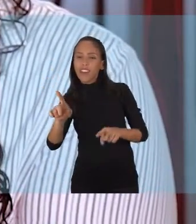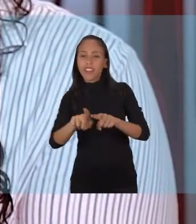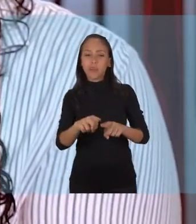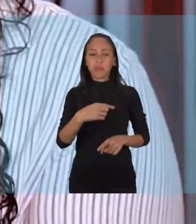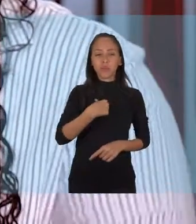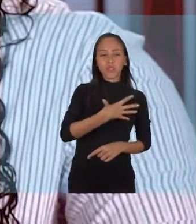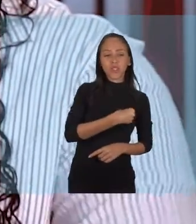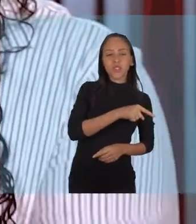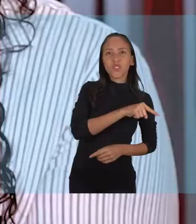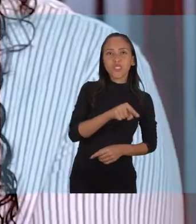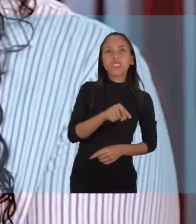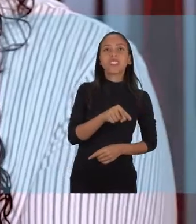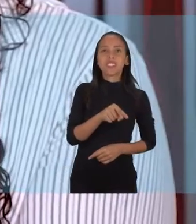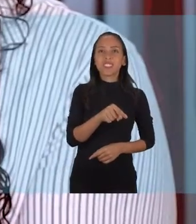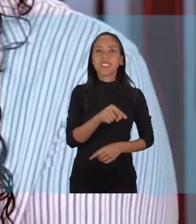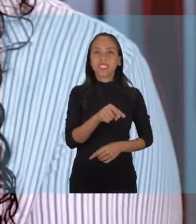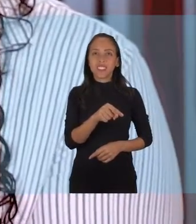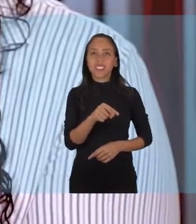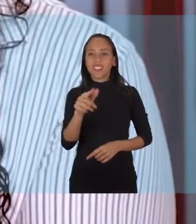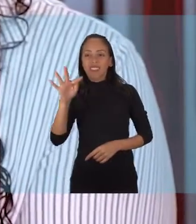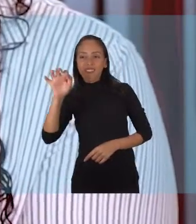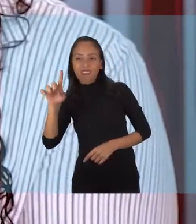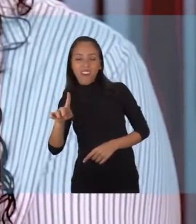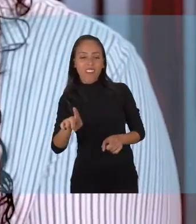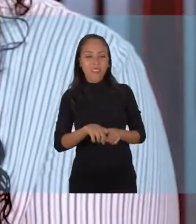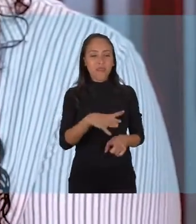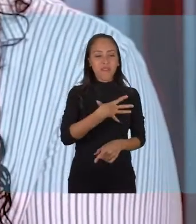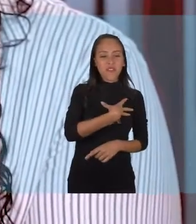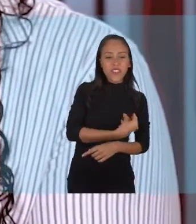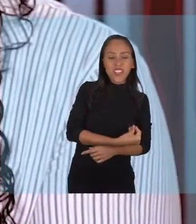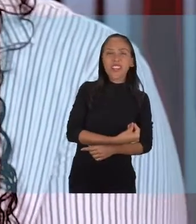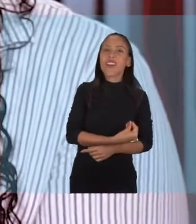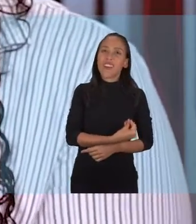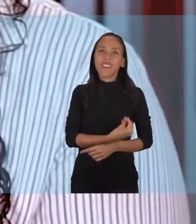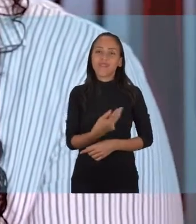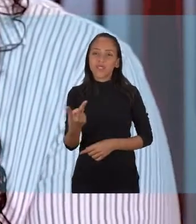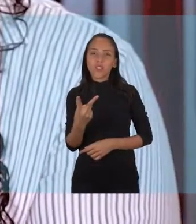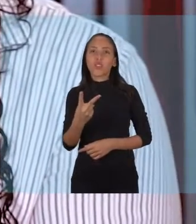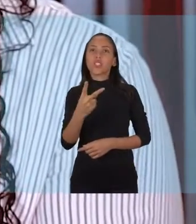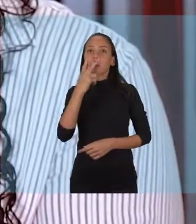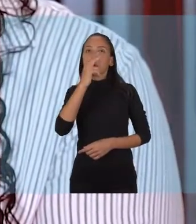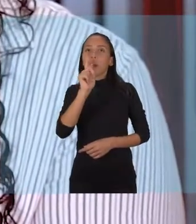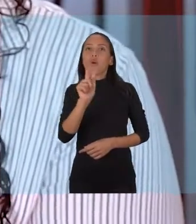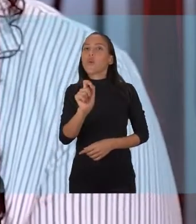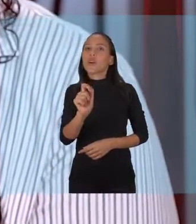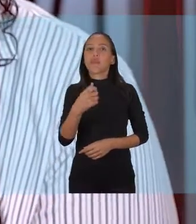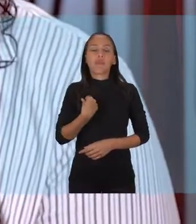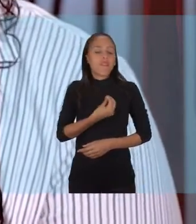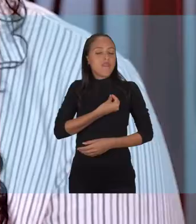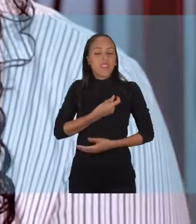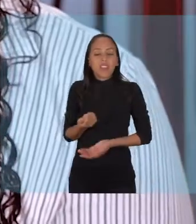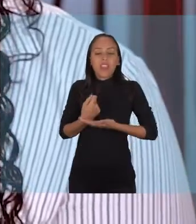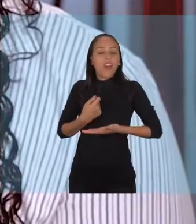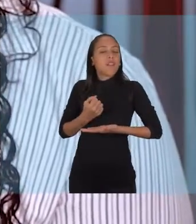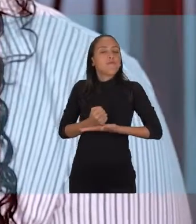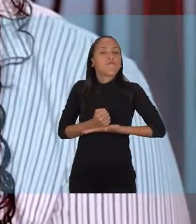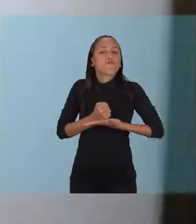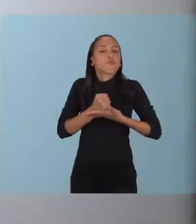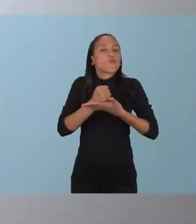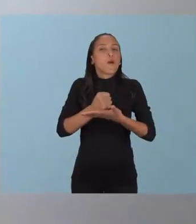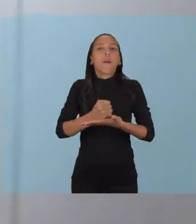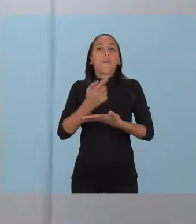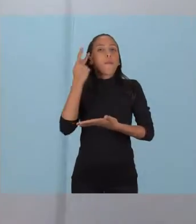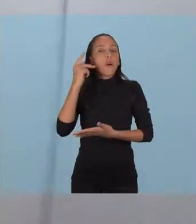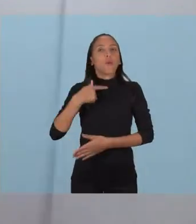Essa dobradinha de fé e filhos é o que orienta a minha vida, é o que me dá o suporte para eu acordar